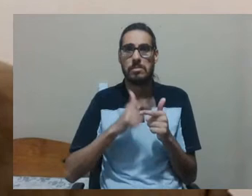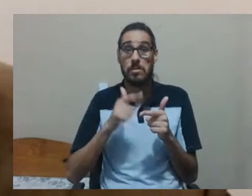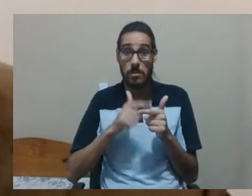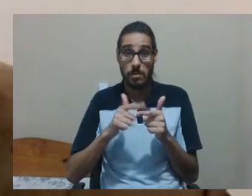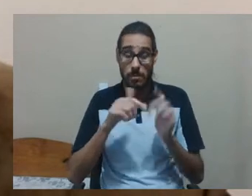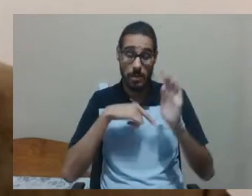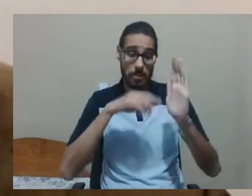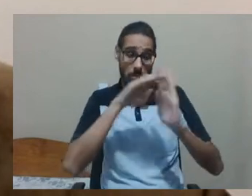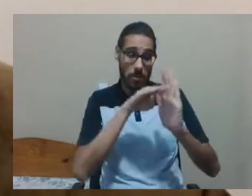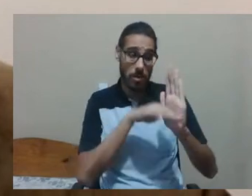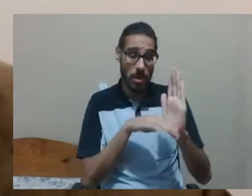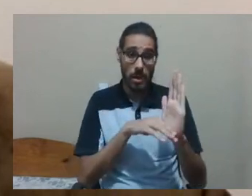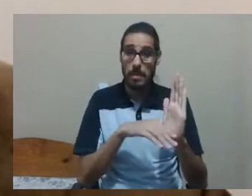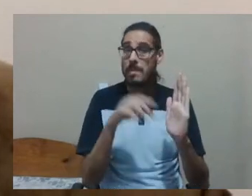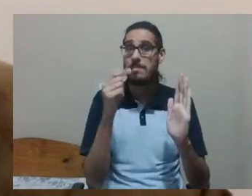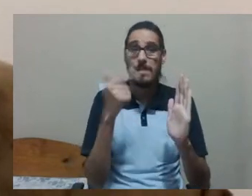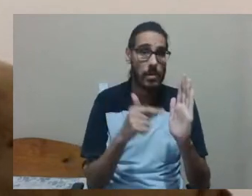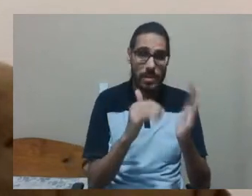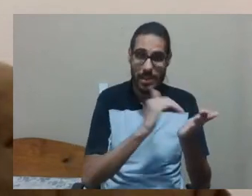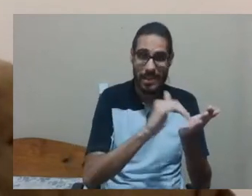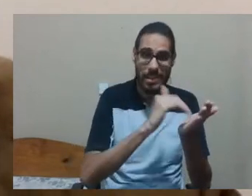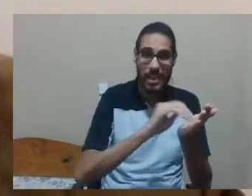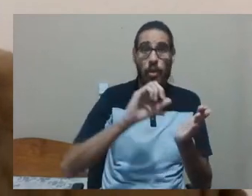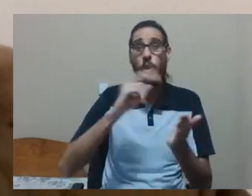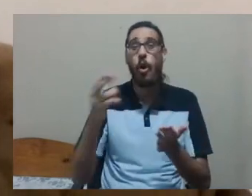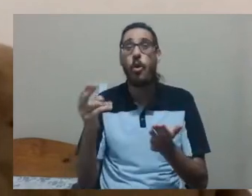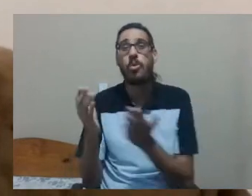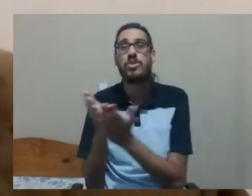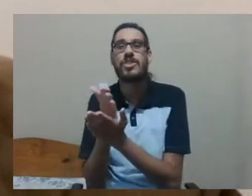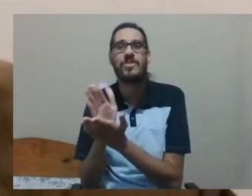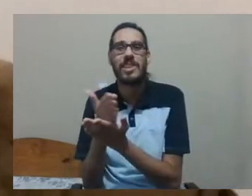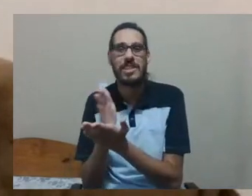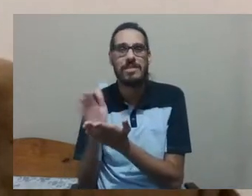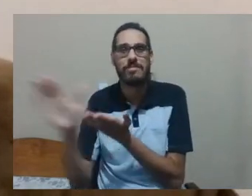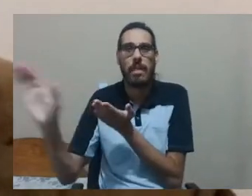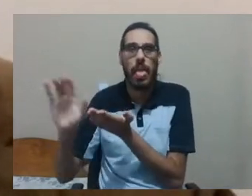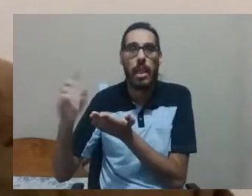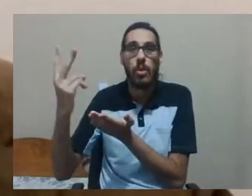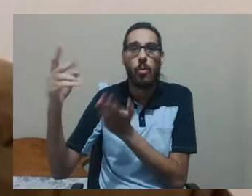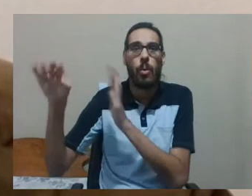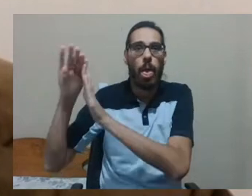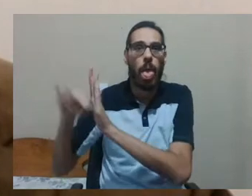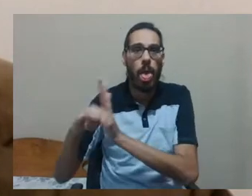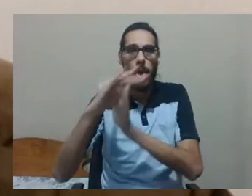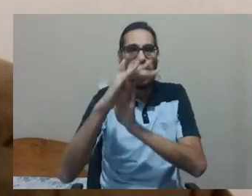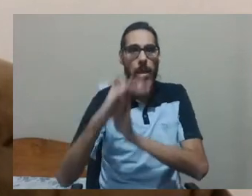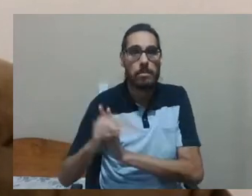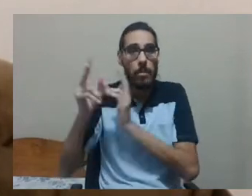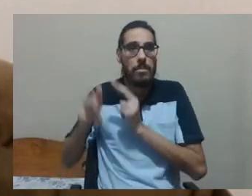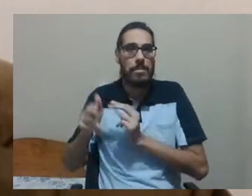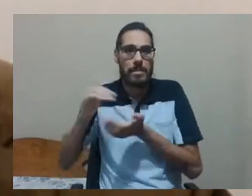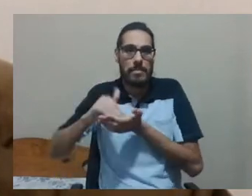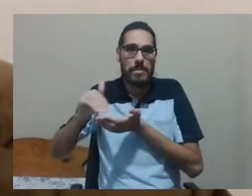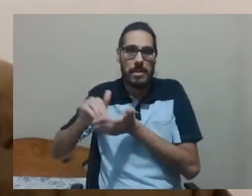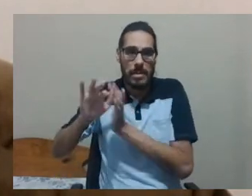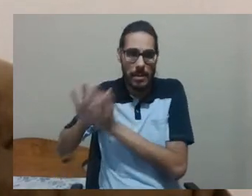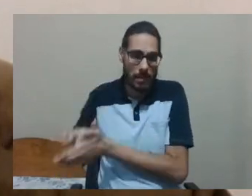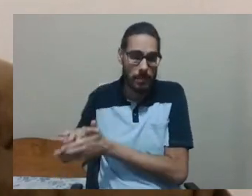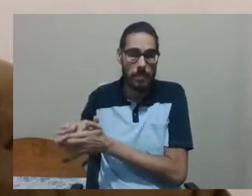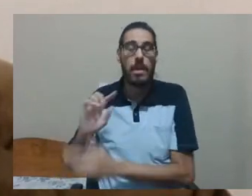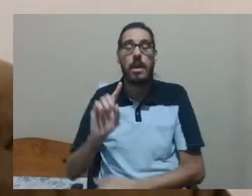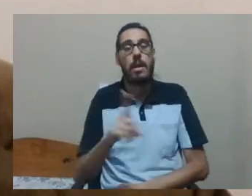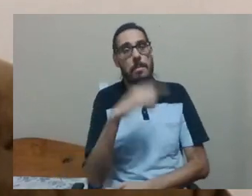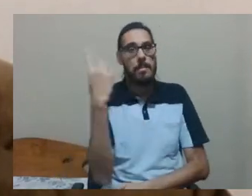ou dividindo secretários. Nós temos uma proposta bastante efetiva para isso. Primeiro, a professora Wanda vai continuar trabalhando para aumentar a